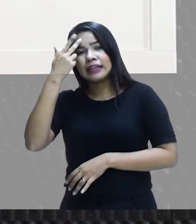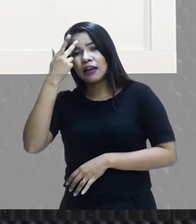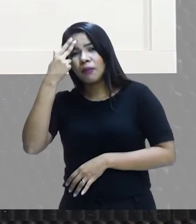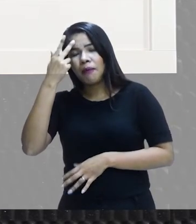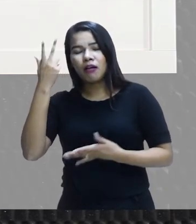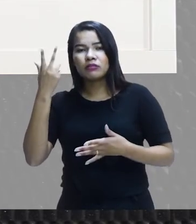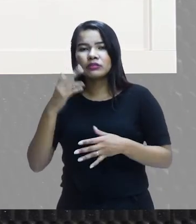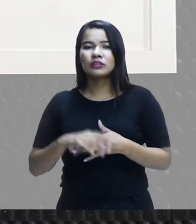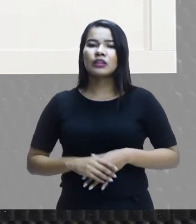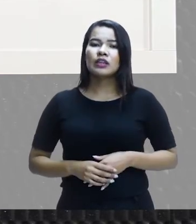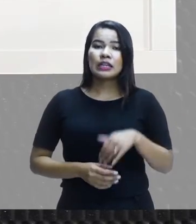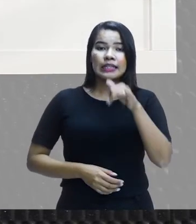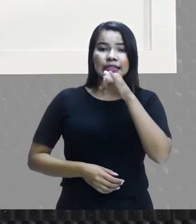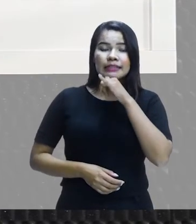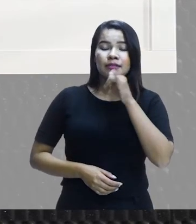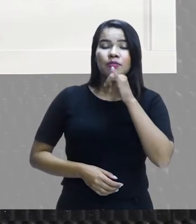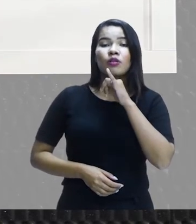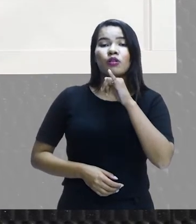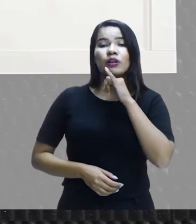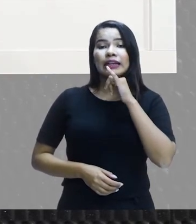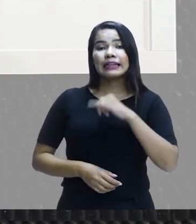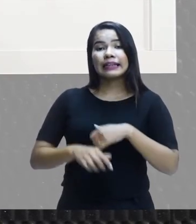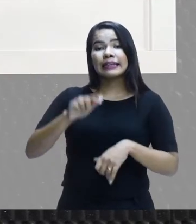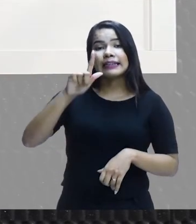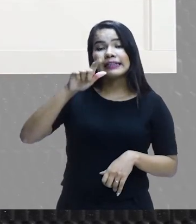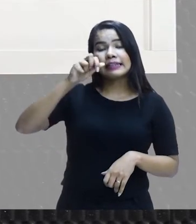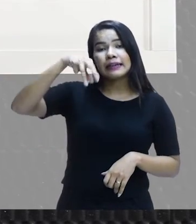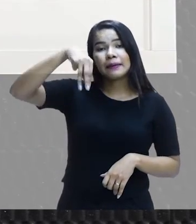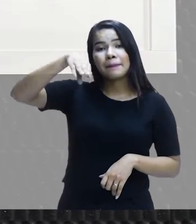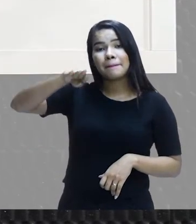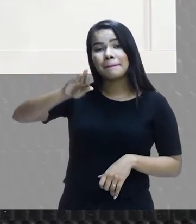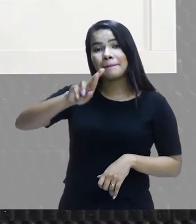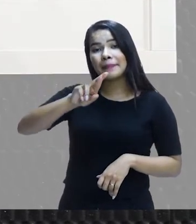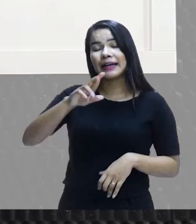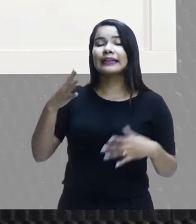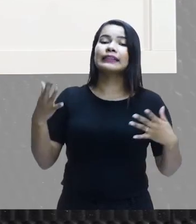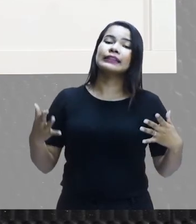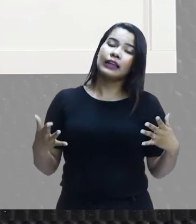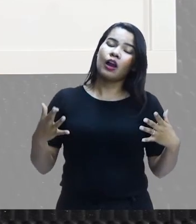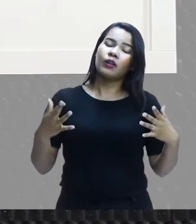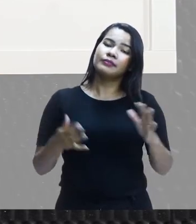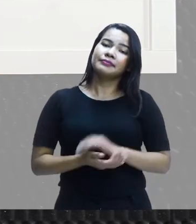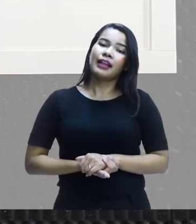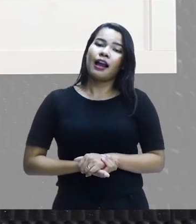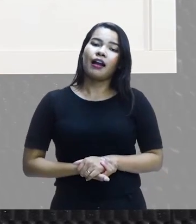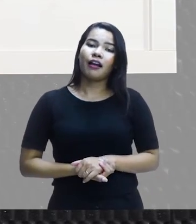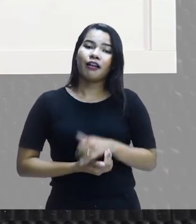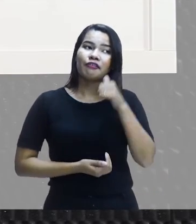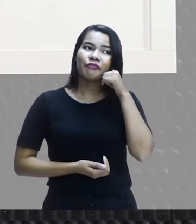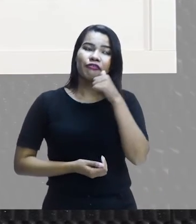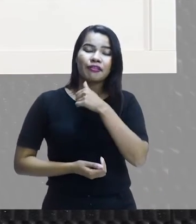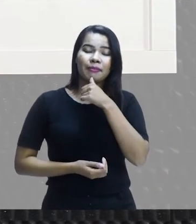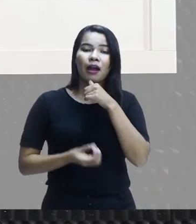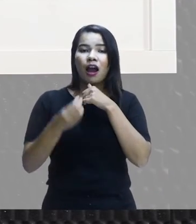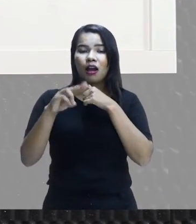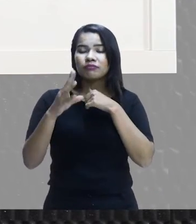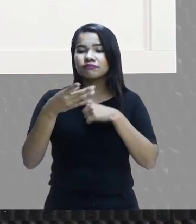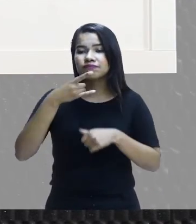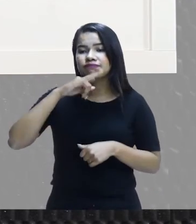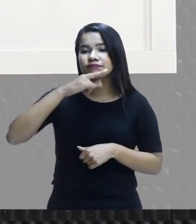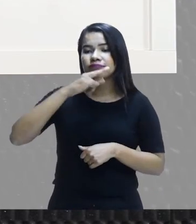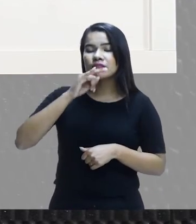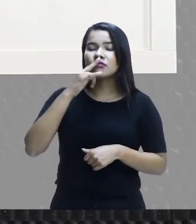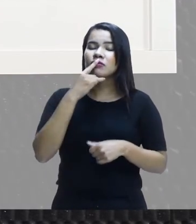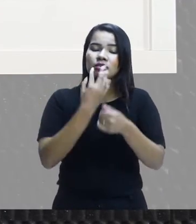ok, é o gambá. Então, essa fêmea, ao se alimentar de sangue desses animais em matas, ela acaba adquirindo o Trypanosoma